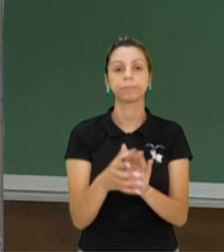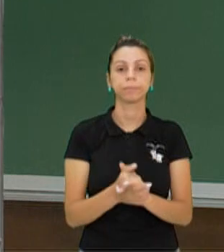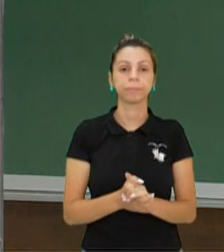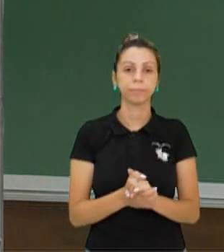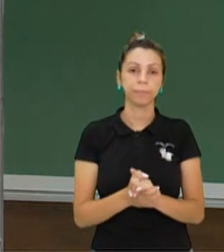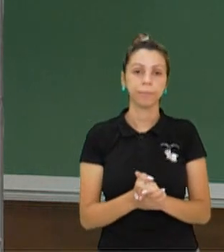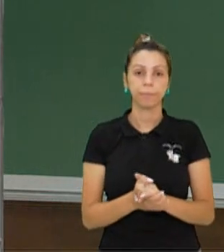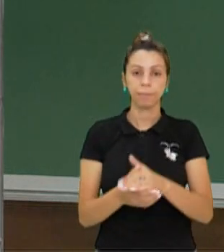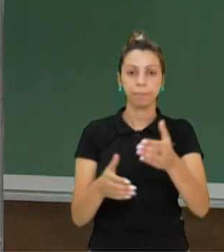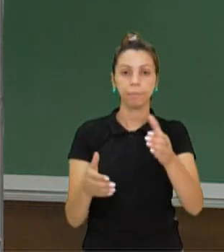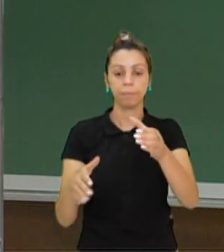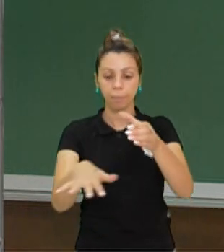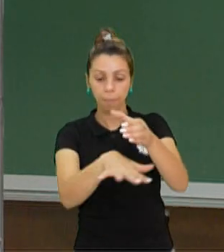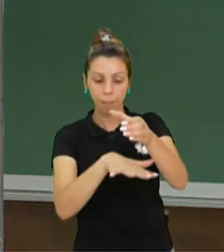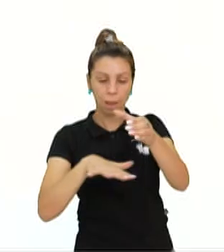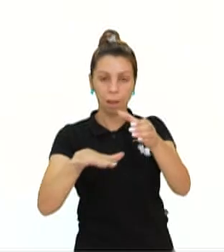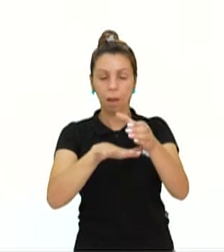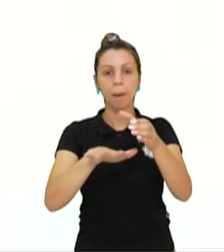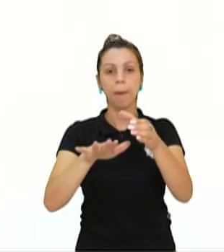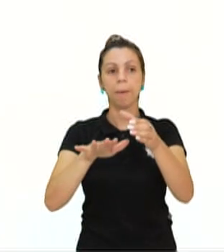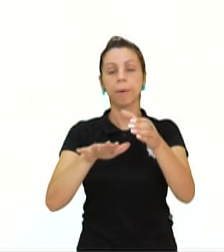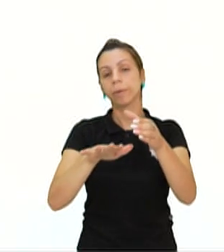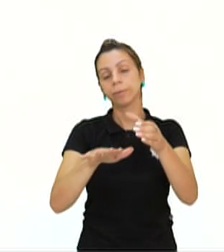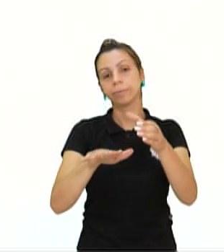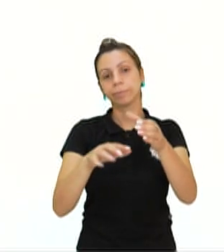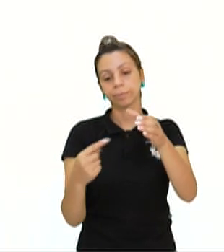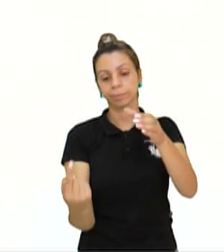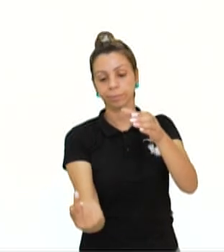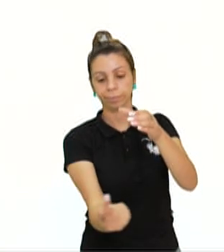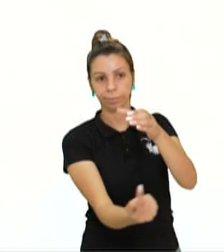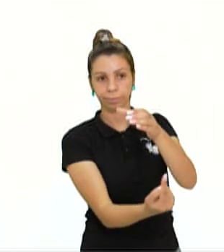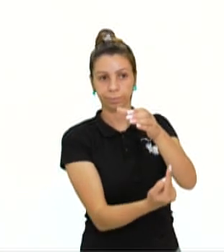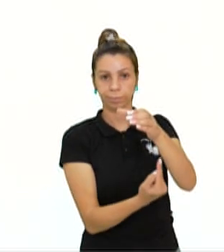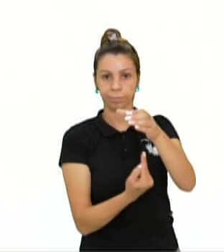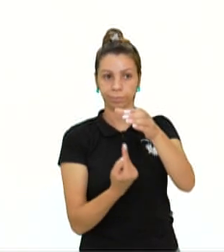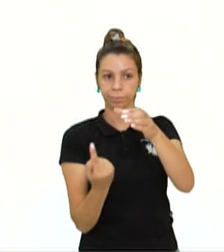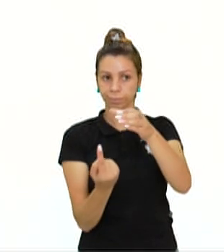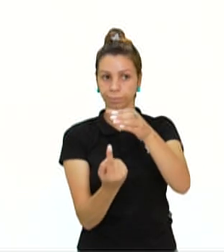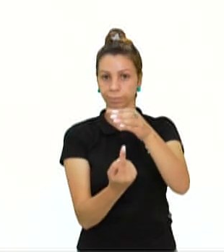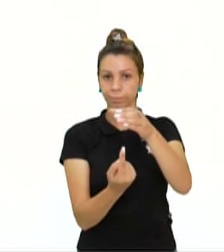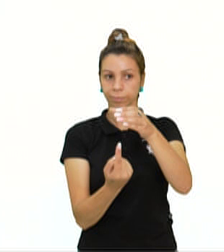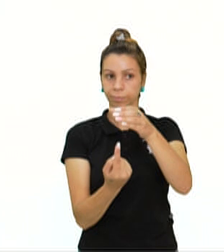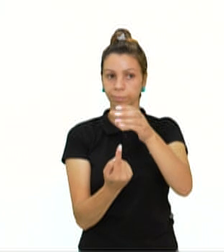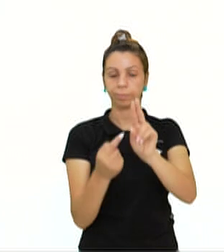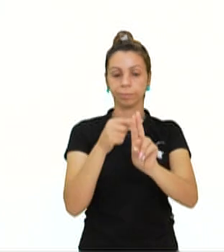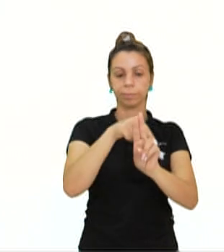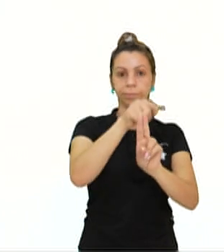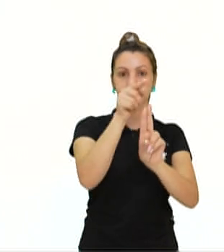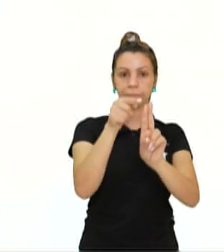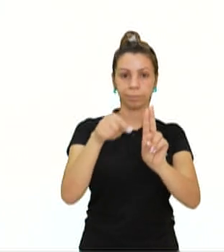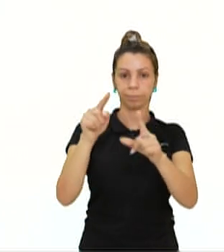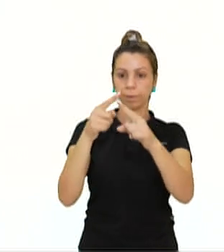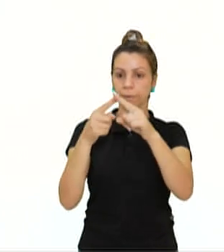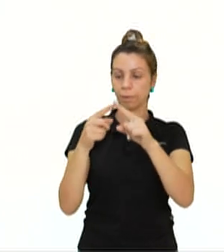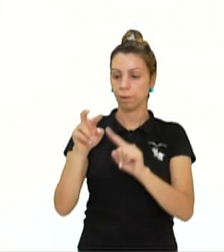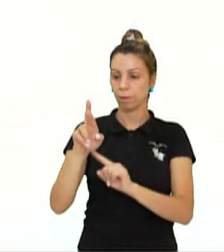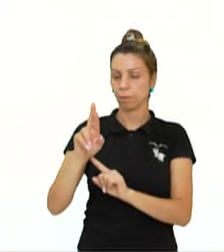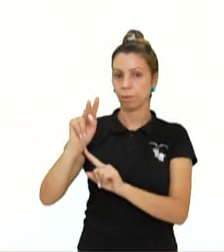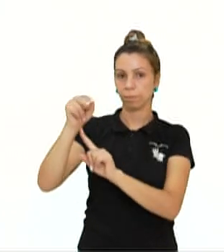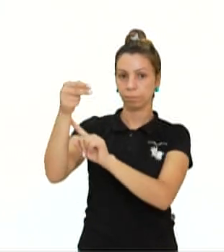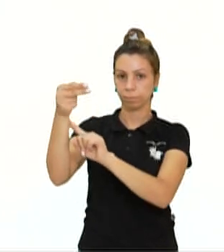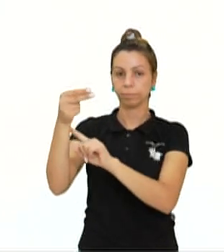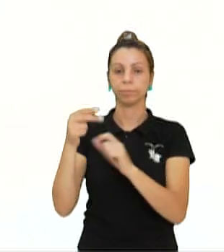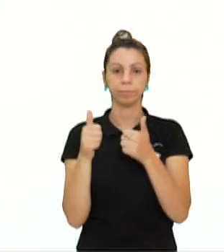com áreas de figuras planas, E a área do círculo, tá lá. A área do círculo é π vezes o raio elevado ao